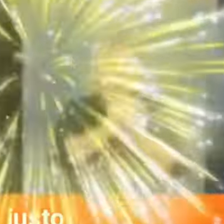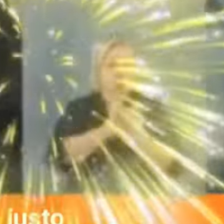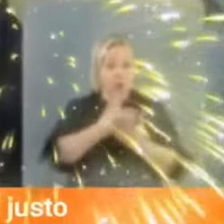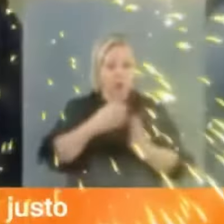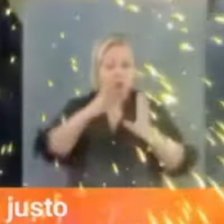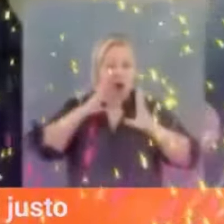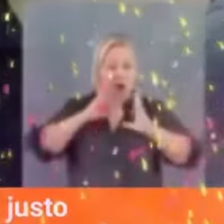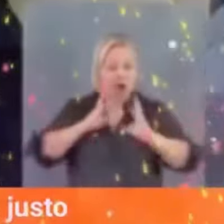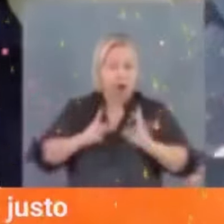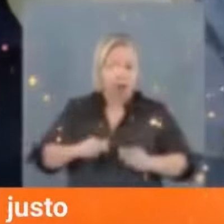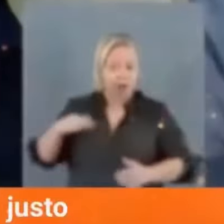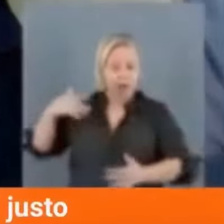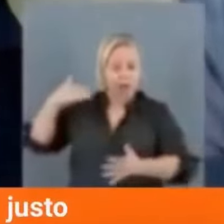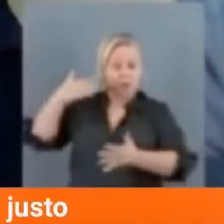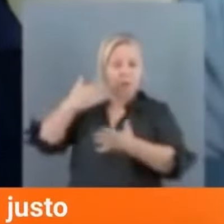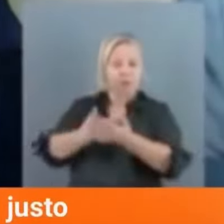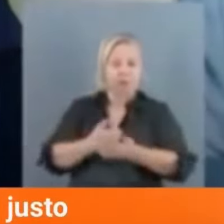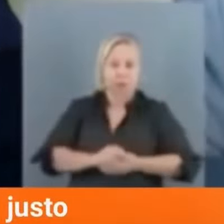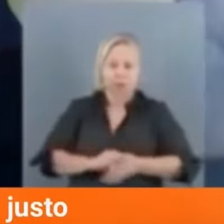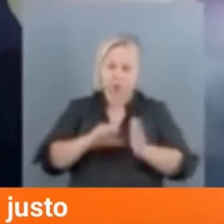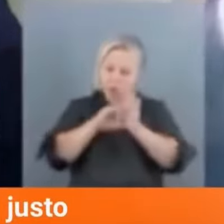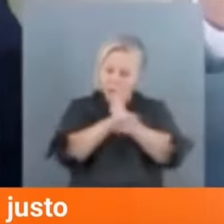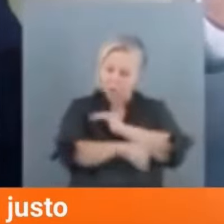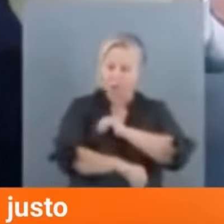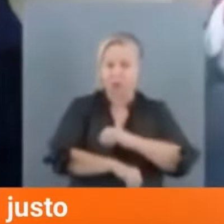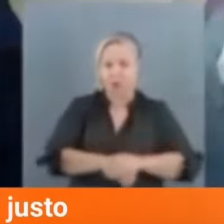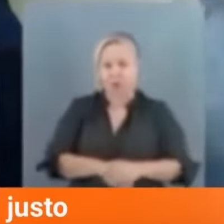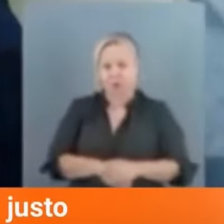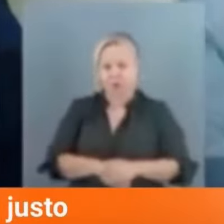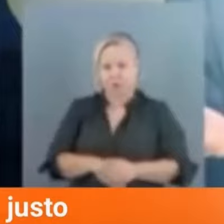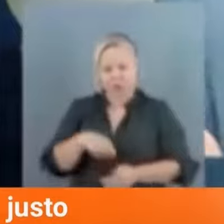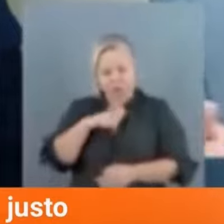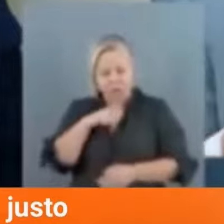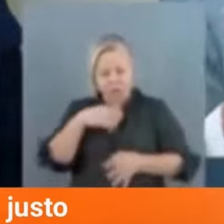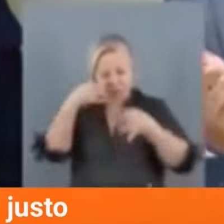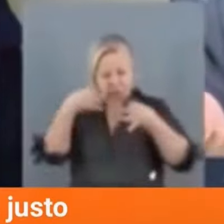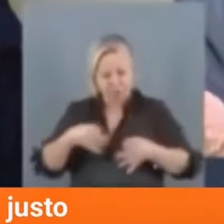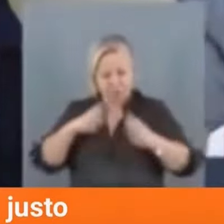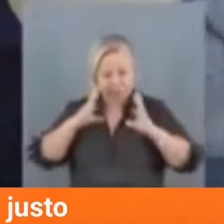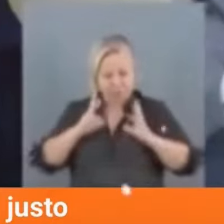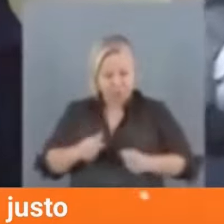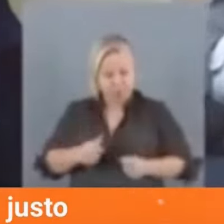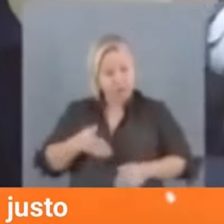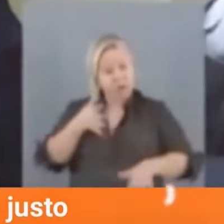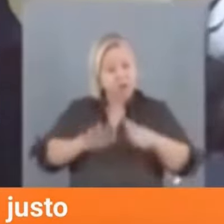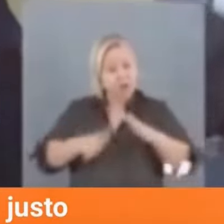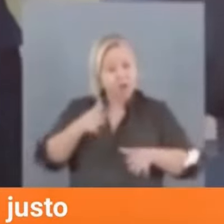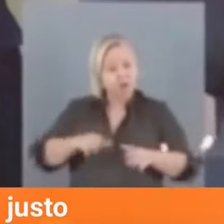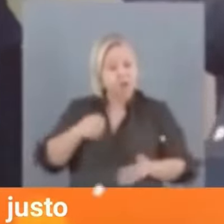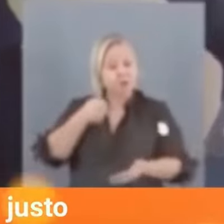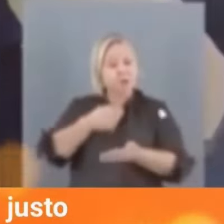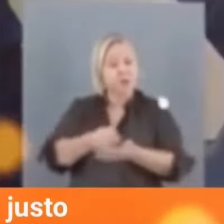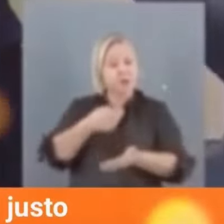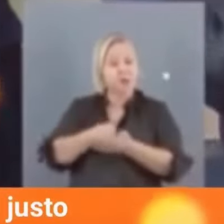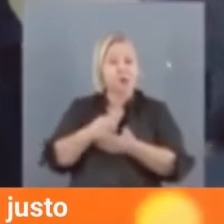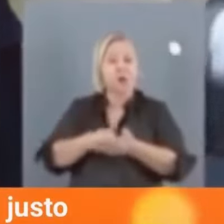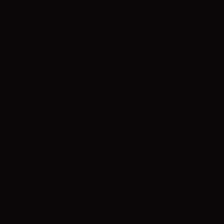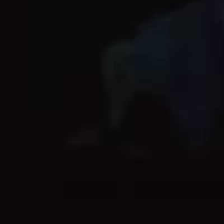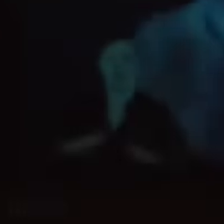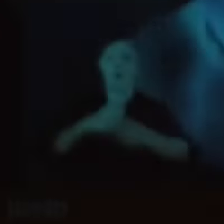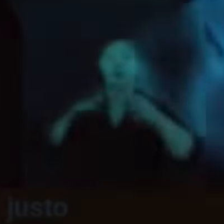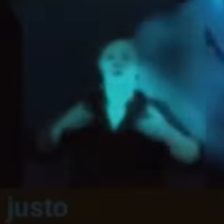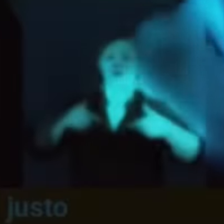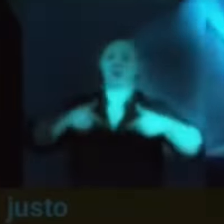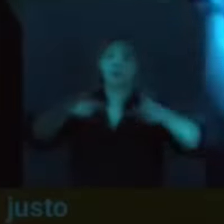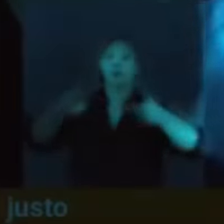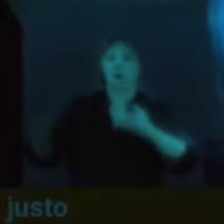tenho trajetória nos três poderes do Estado. E é por isso que, às vezes, eu sou incisivo diante da proporcionalidade da